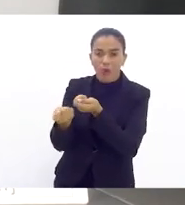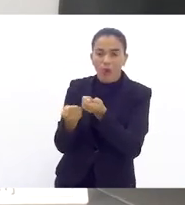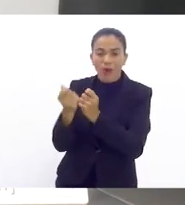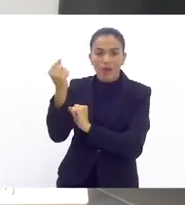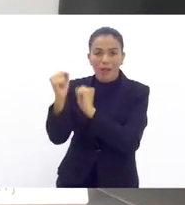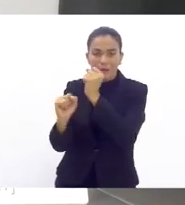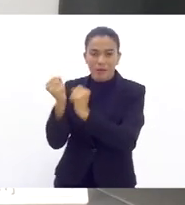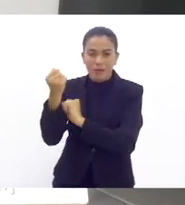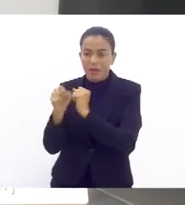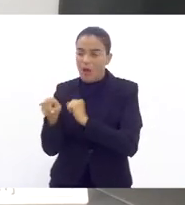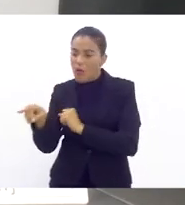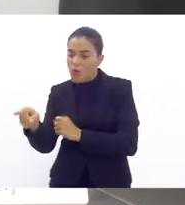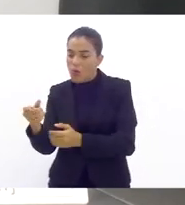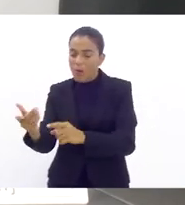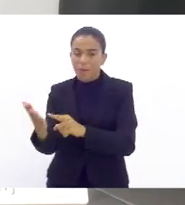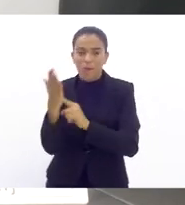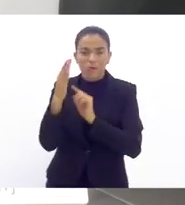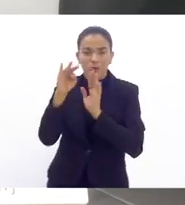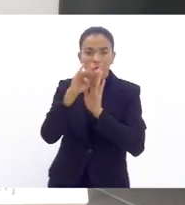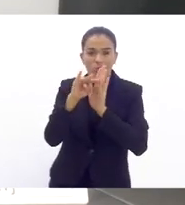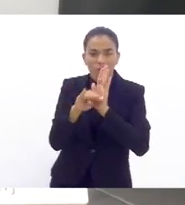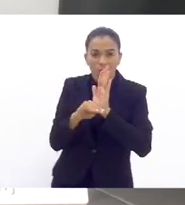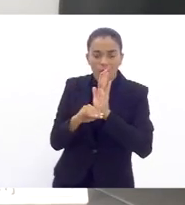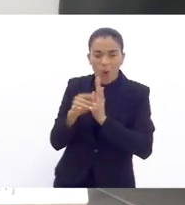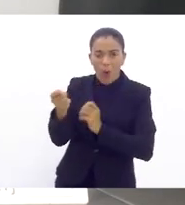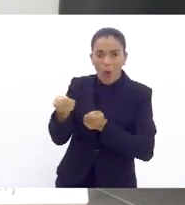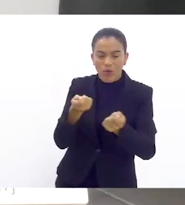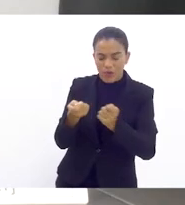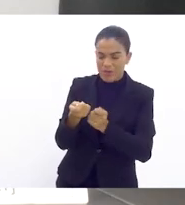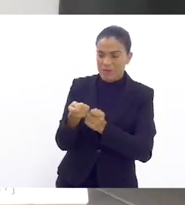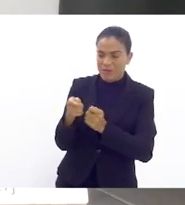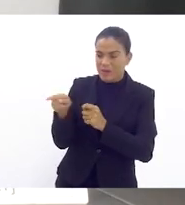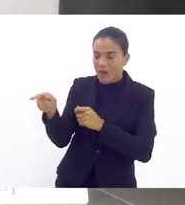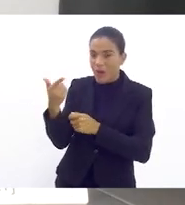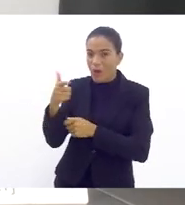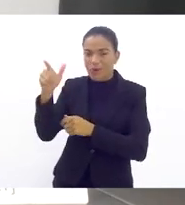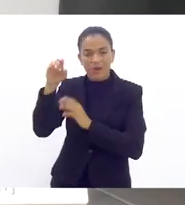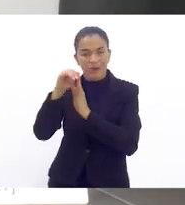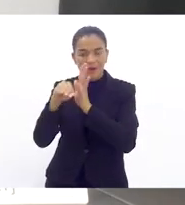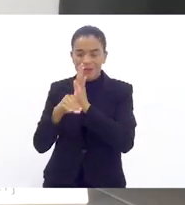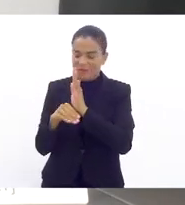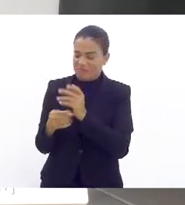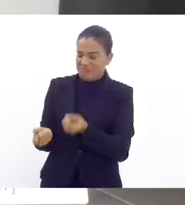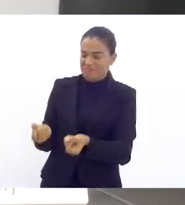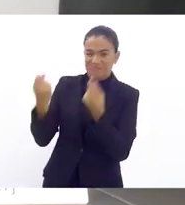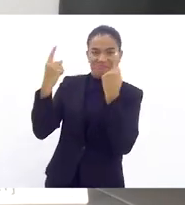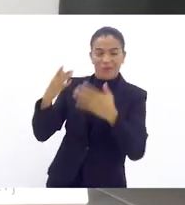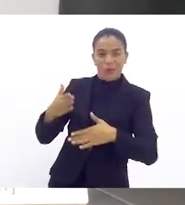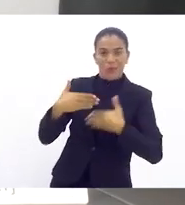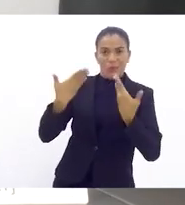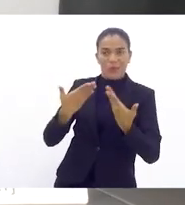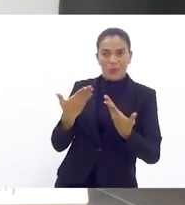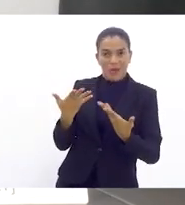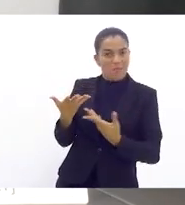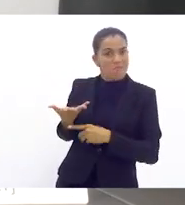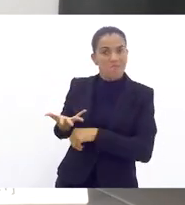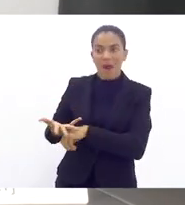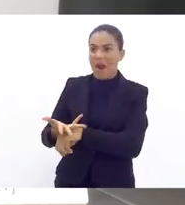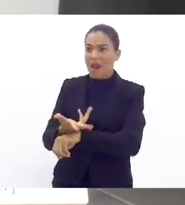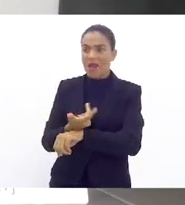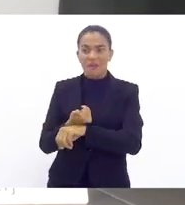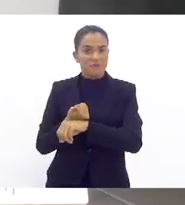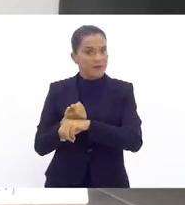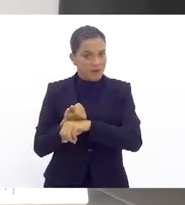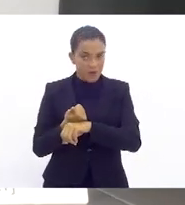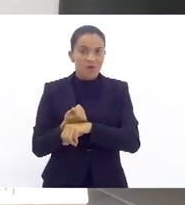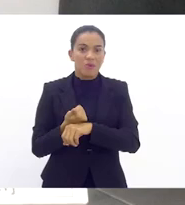me apresentou uma forma de controle diferente, algumas até de forma surpreendente para mim, em excelência, muito além